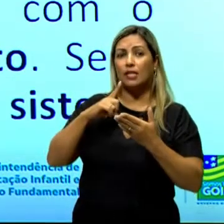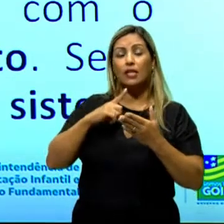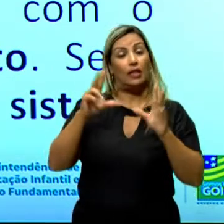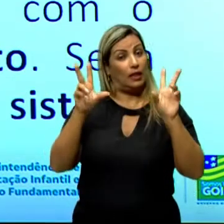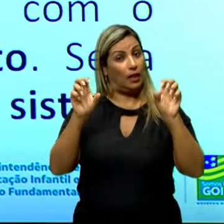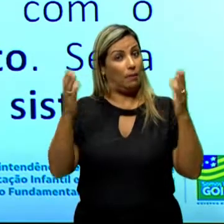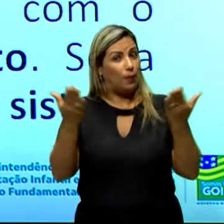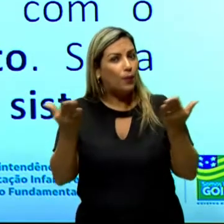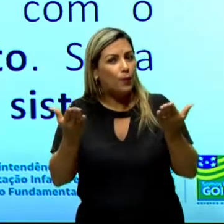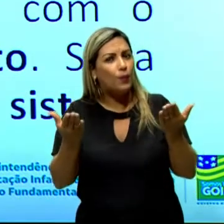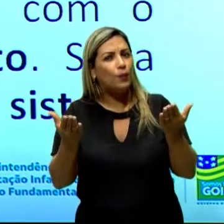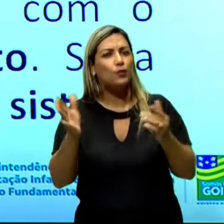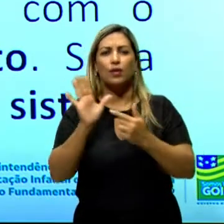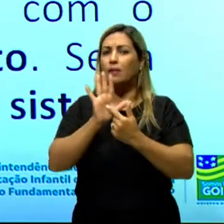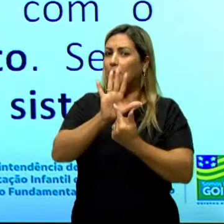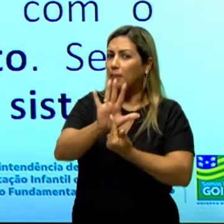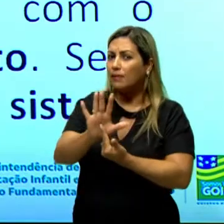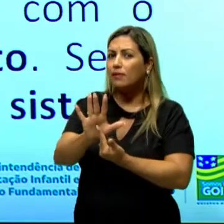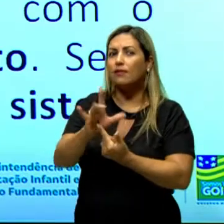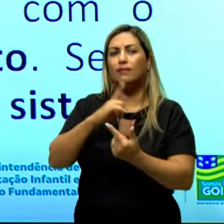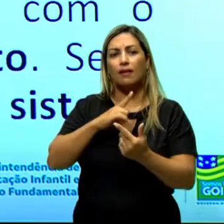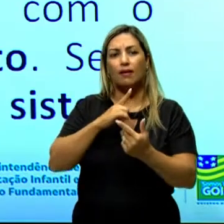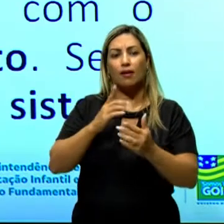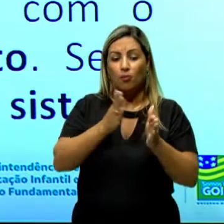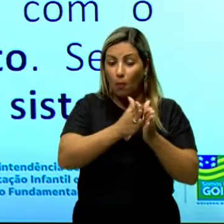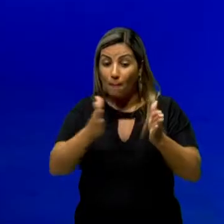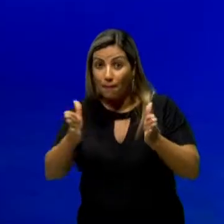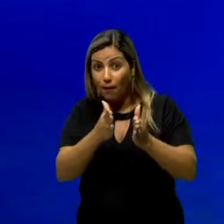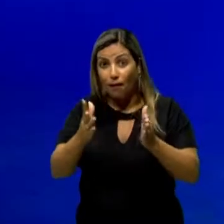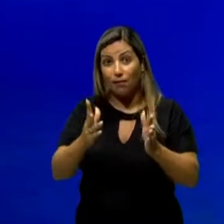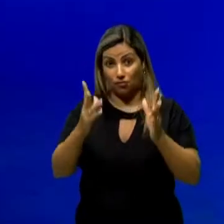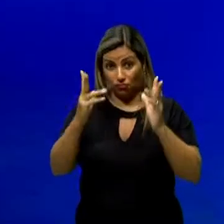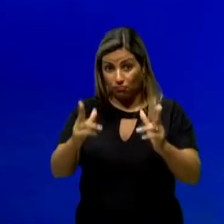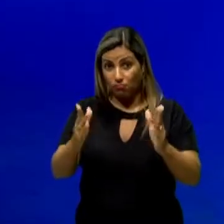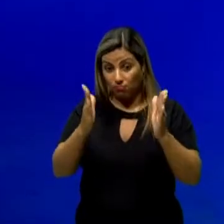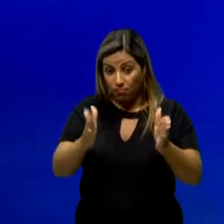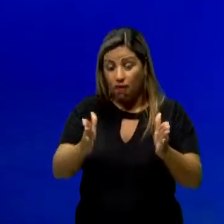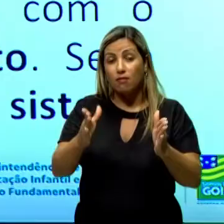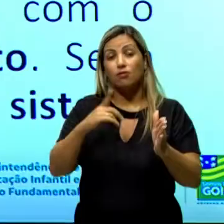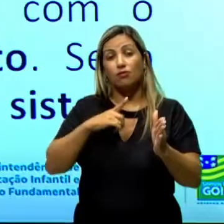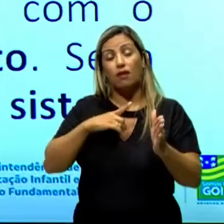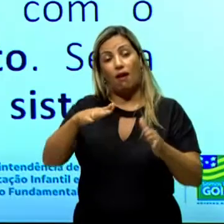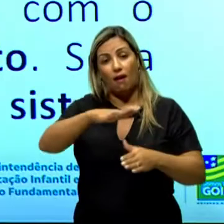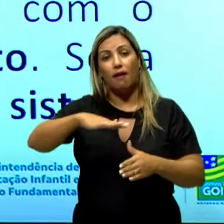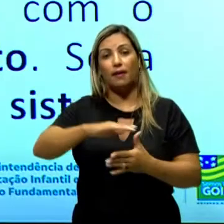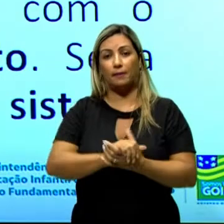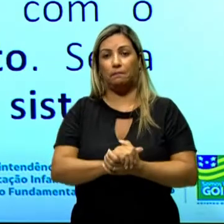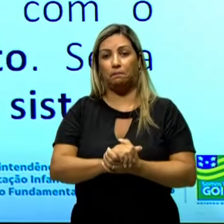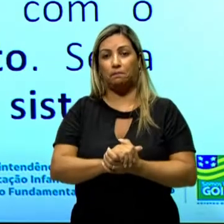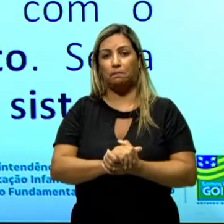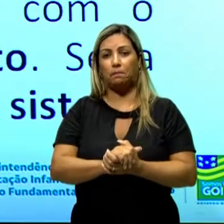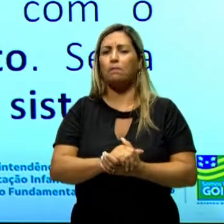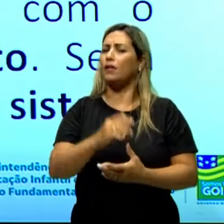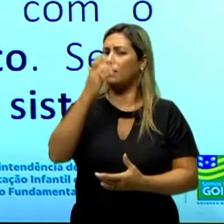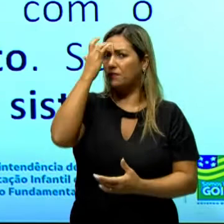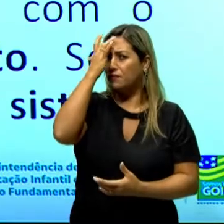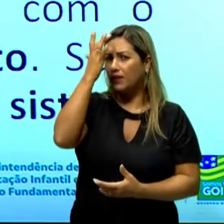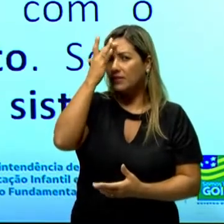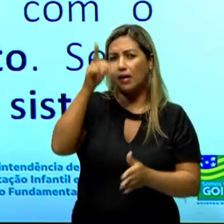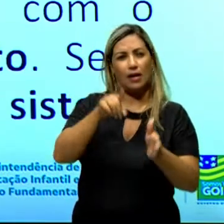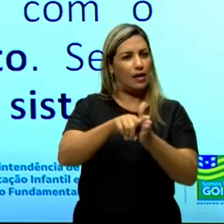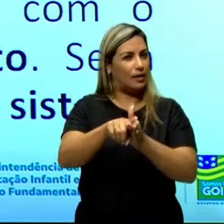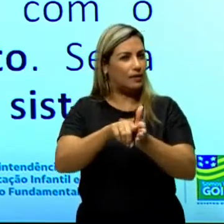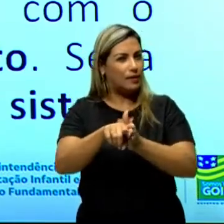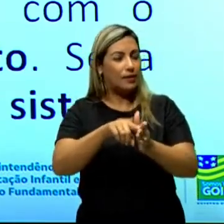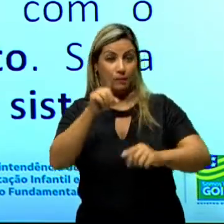hoje, servirá como recorte da realidade. Vamos ler a definição juntos. Para facilitar a análise